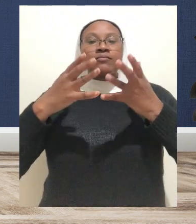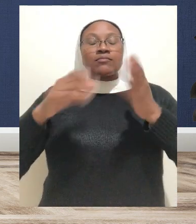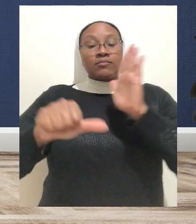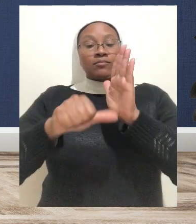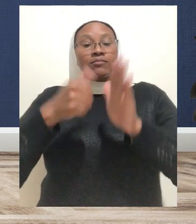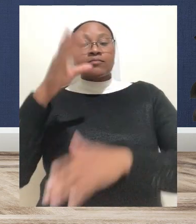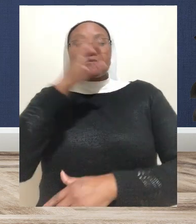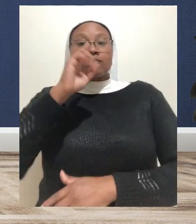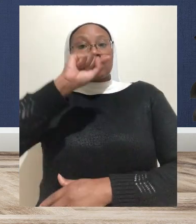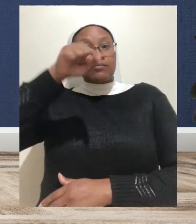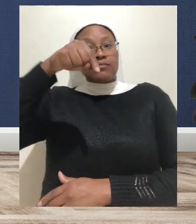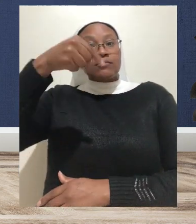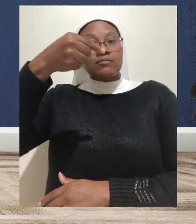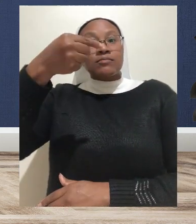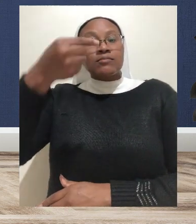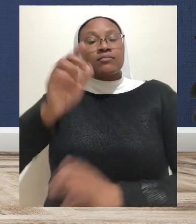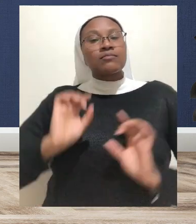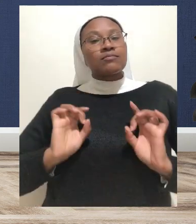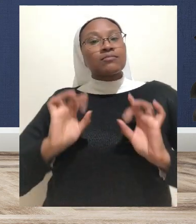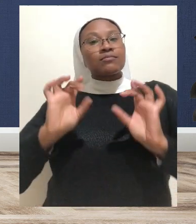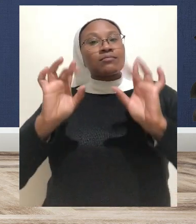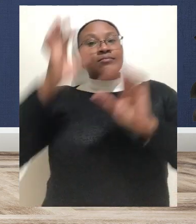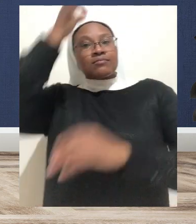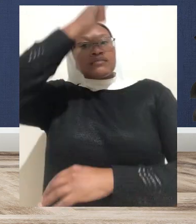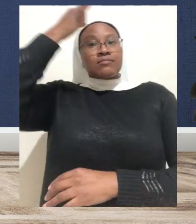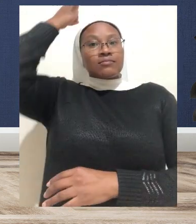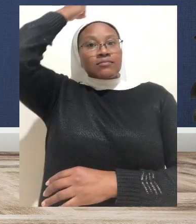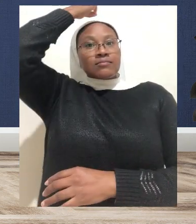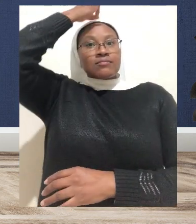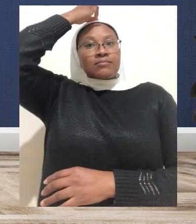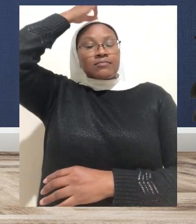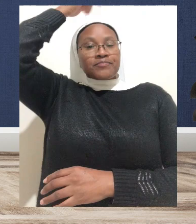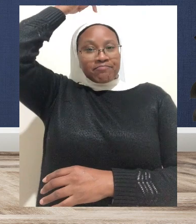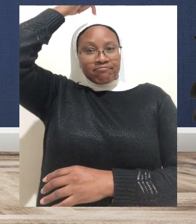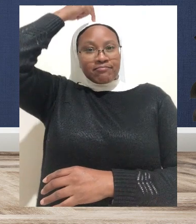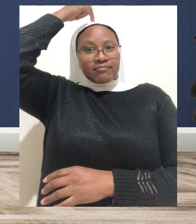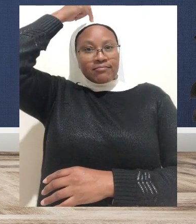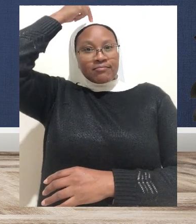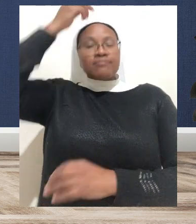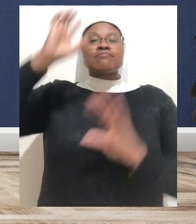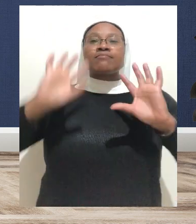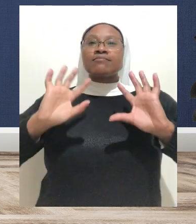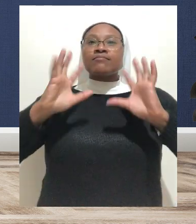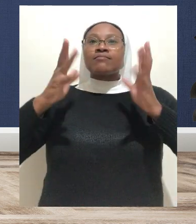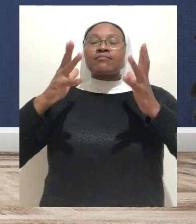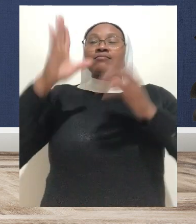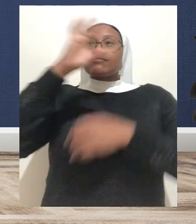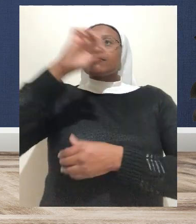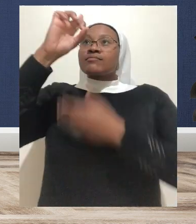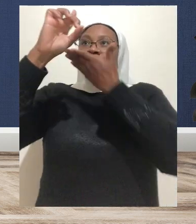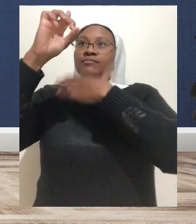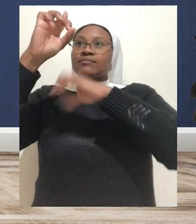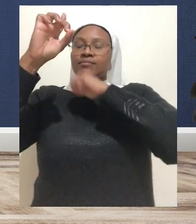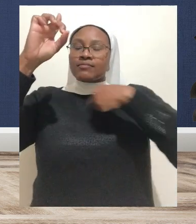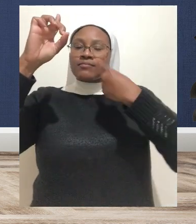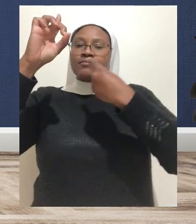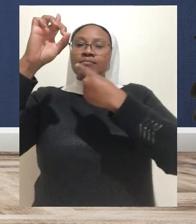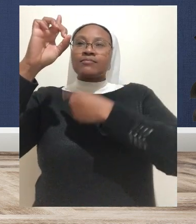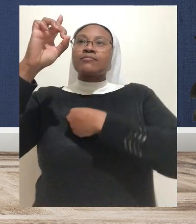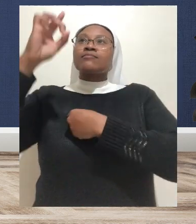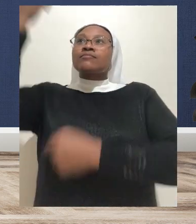no primeiro domingo, logo após a solenidade de Pentecostes, celebramos Deus, nosso